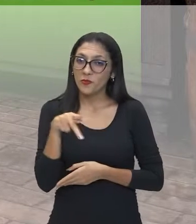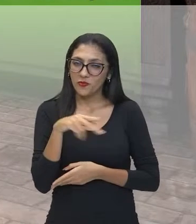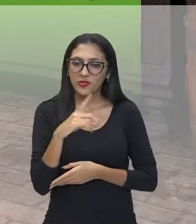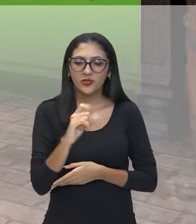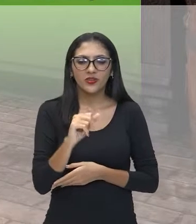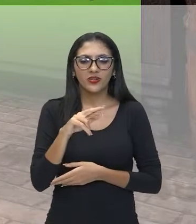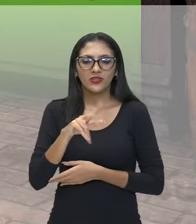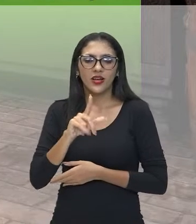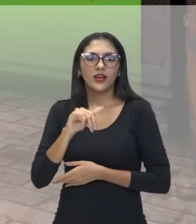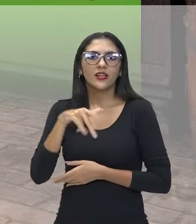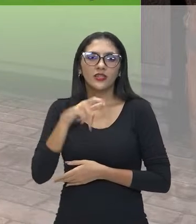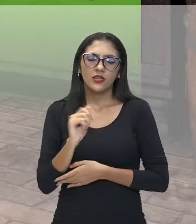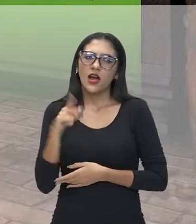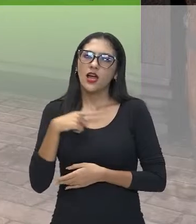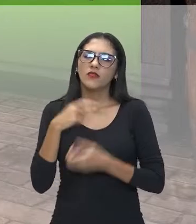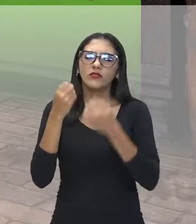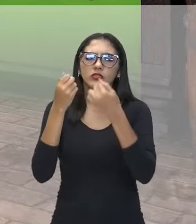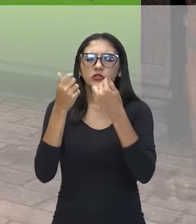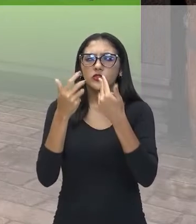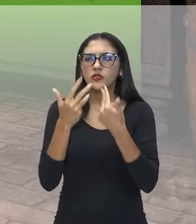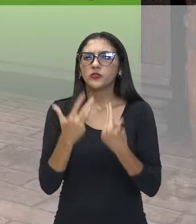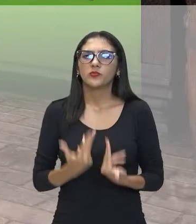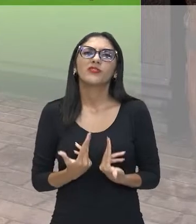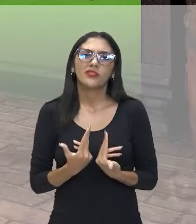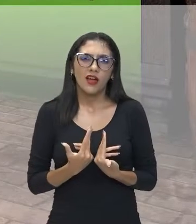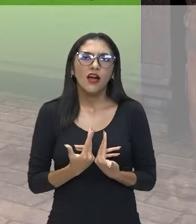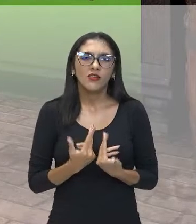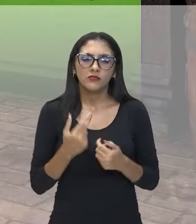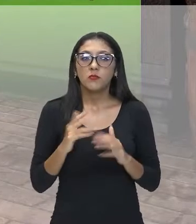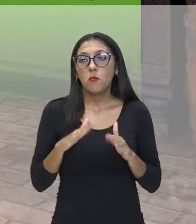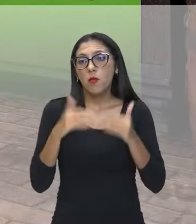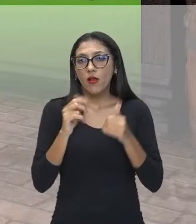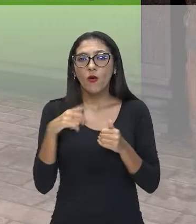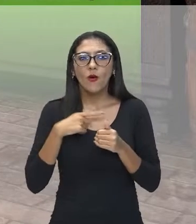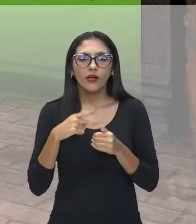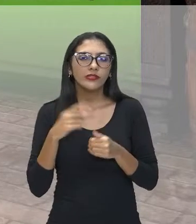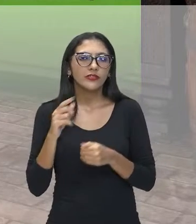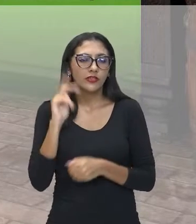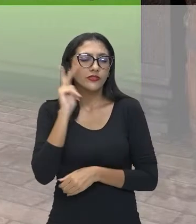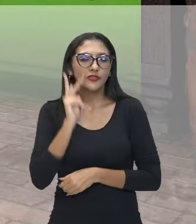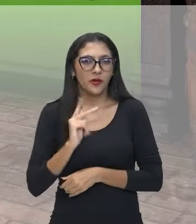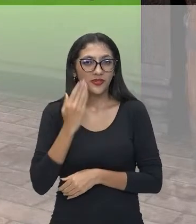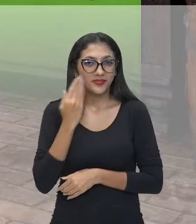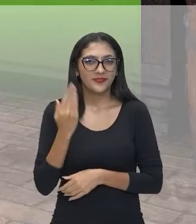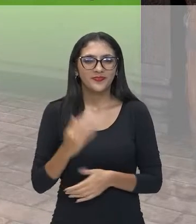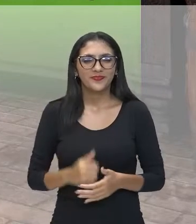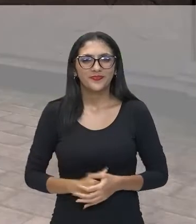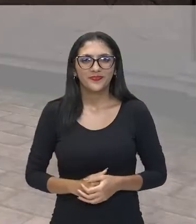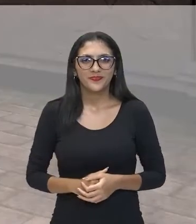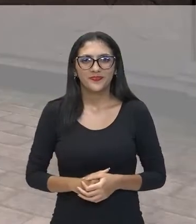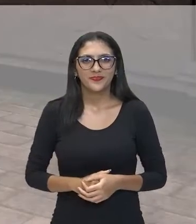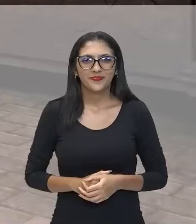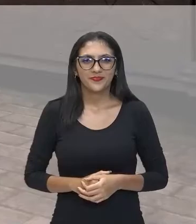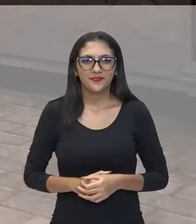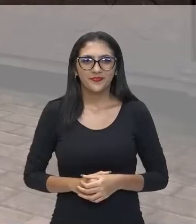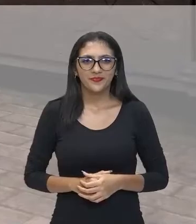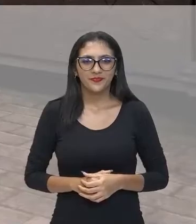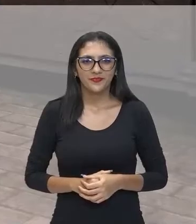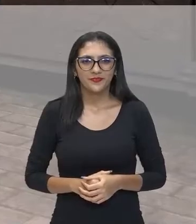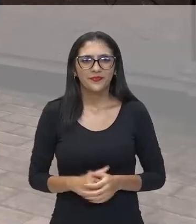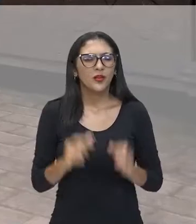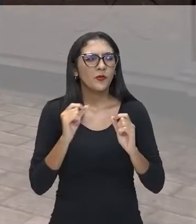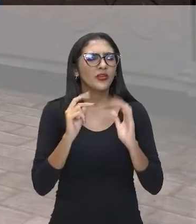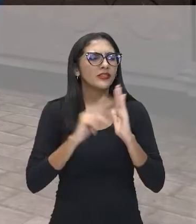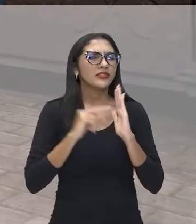professora Darlinda, e ela vai explorar um pouco mais sobre essa história da química. Vamos lá! O que é